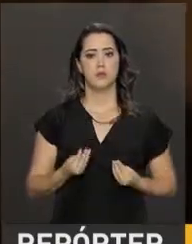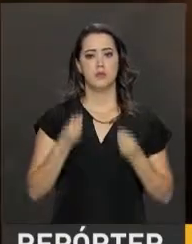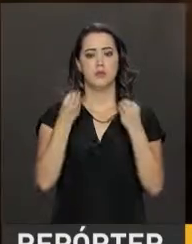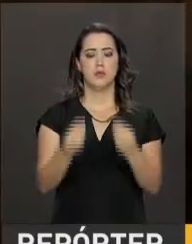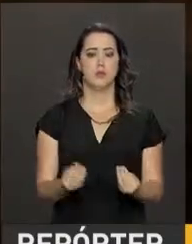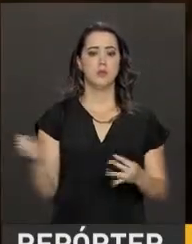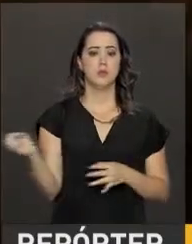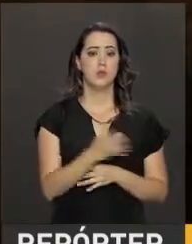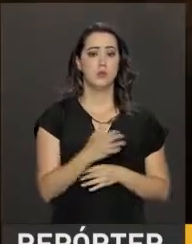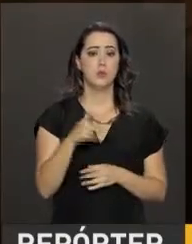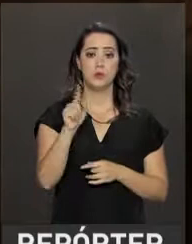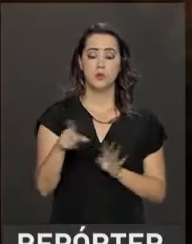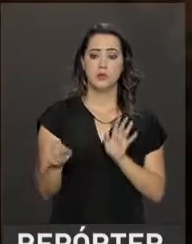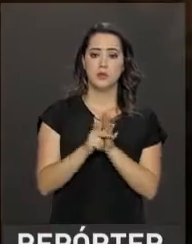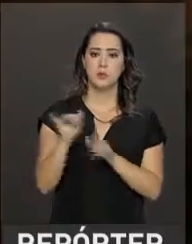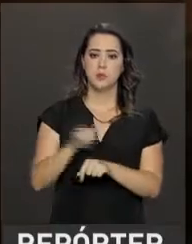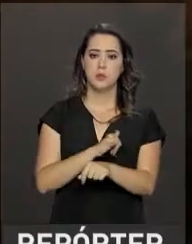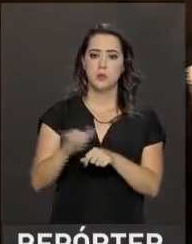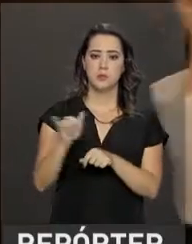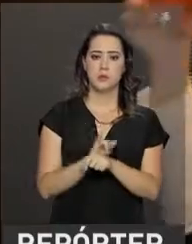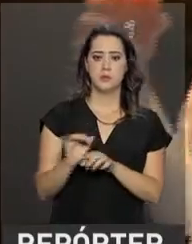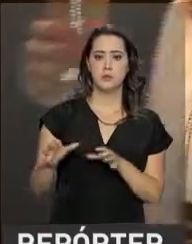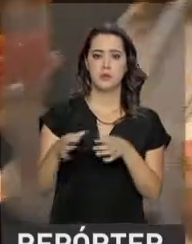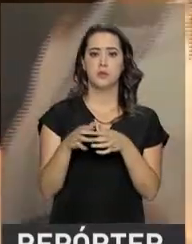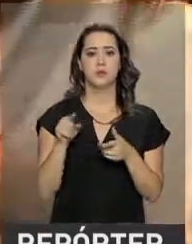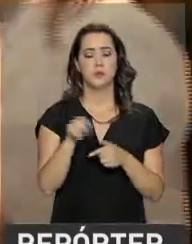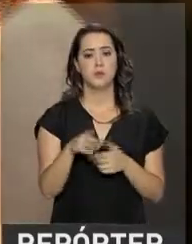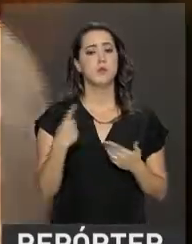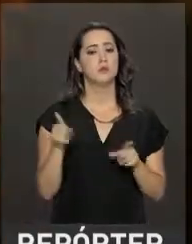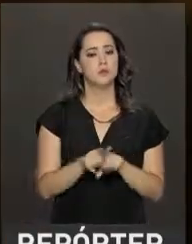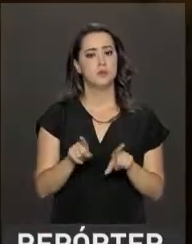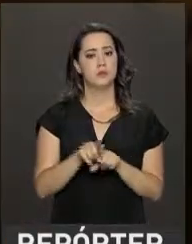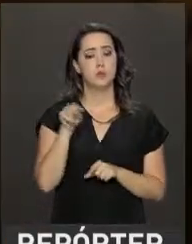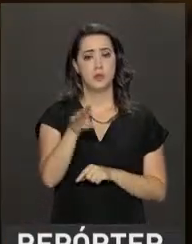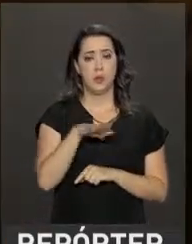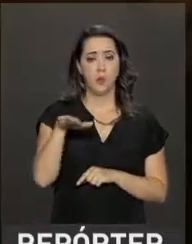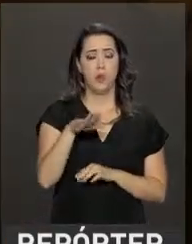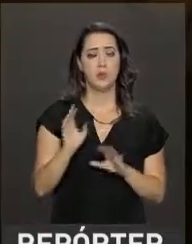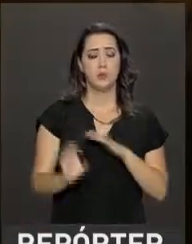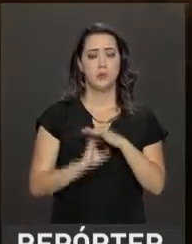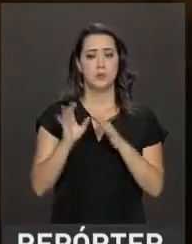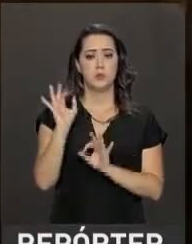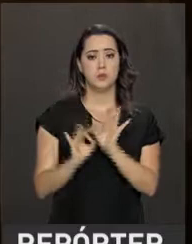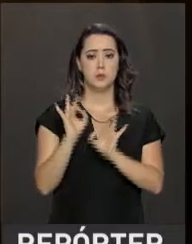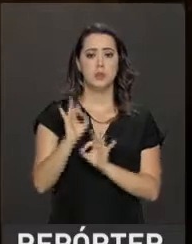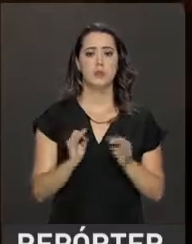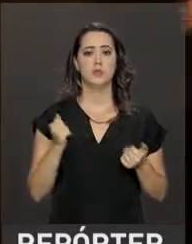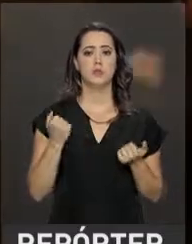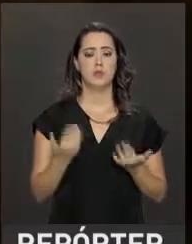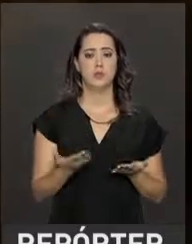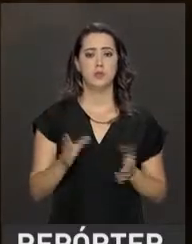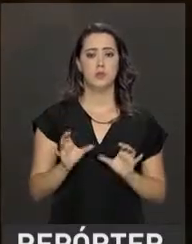a inovação em suas estratégias corporativas e que também elas se preparem